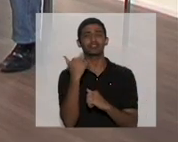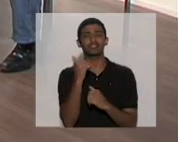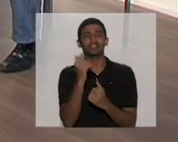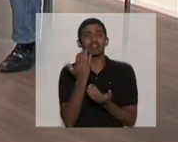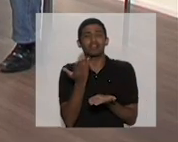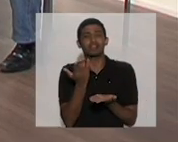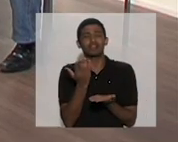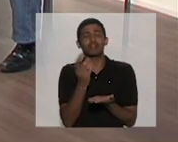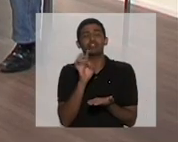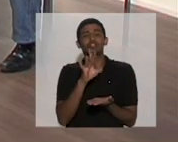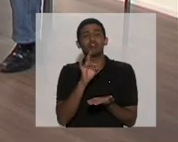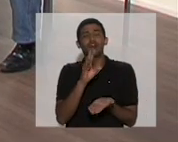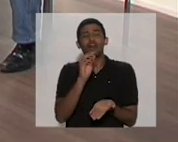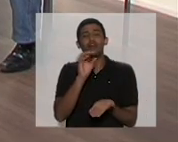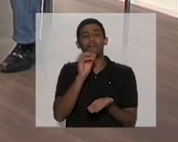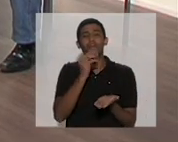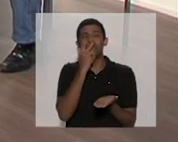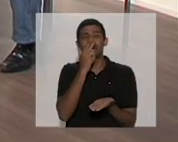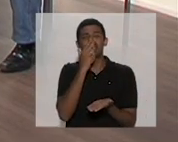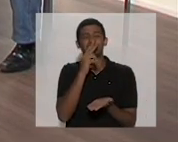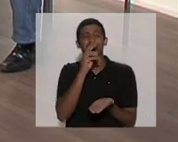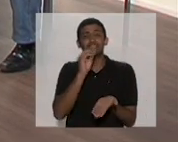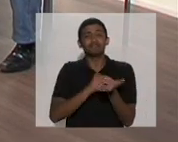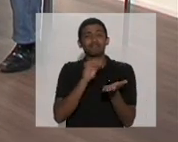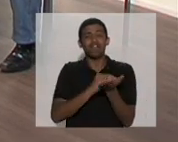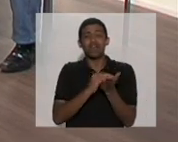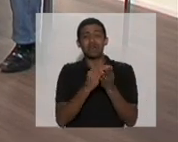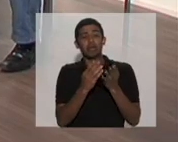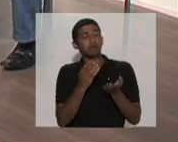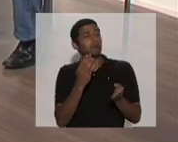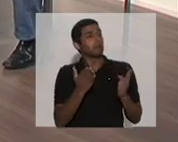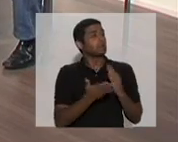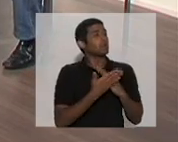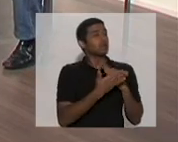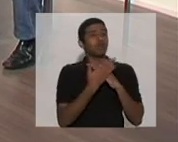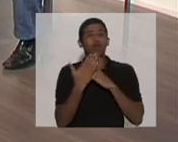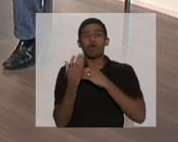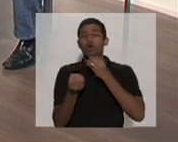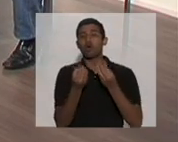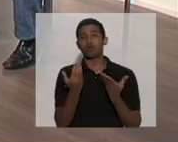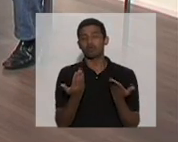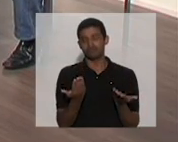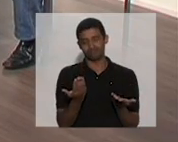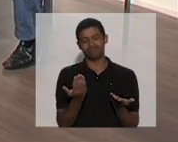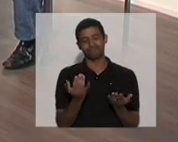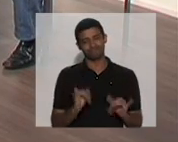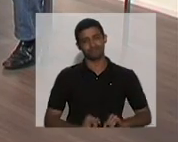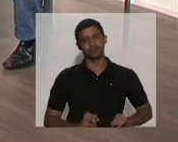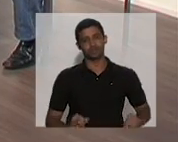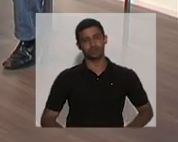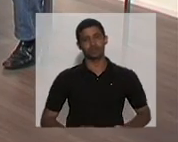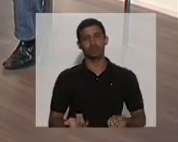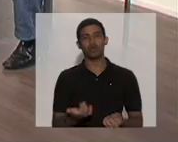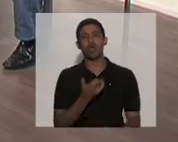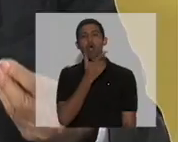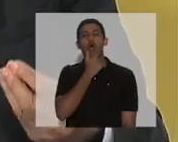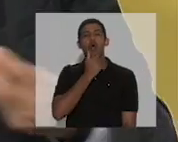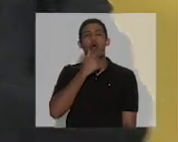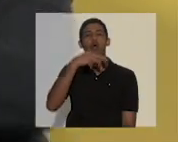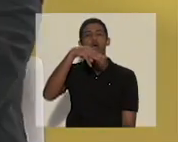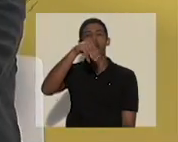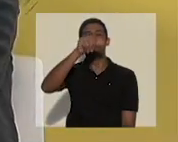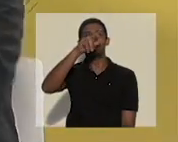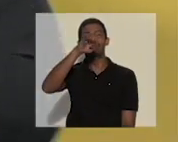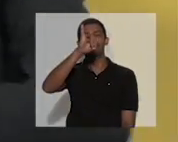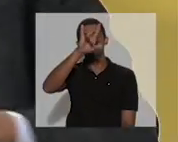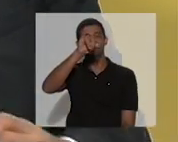uma relação de dependência. Muito. Dependência. É verdade. Mas deixa eu aproveitar, por exemplo, que o Martins, sendo um